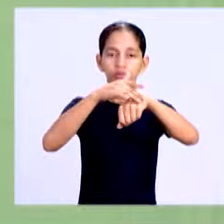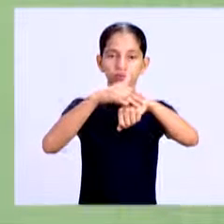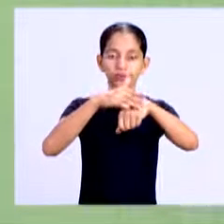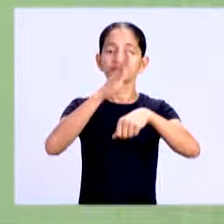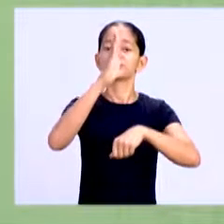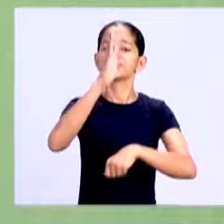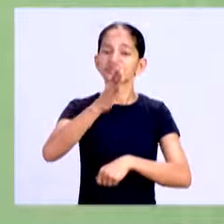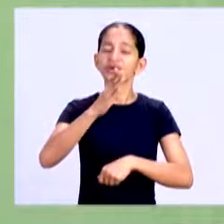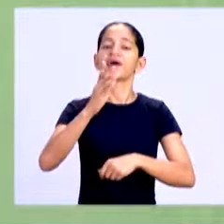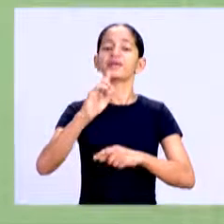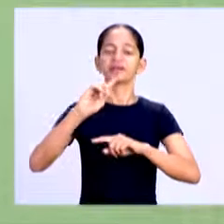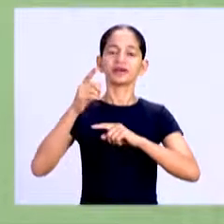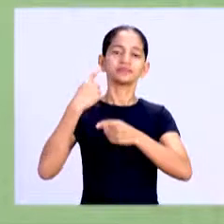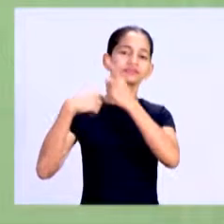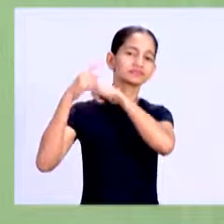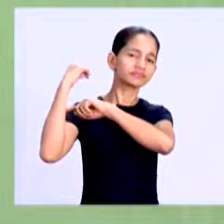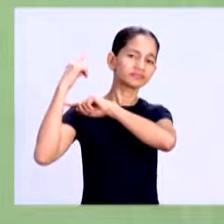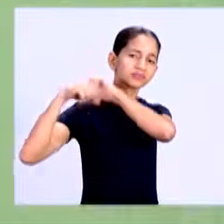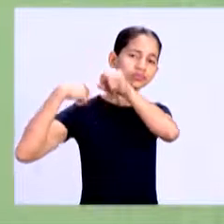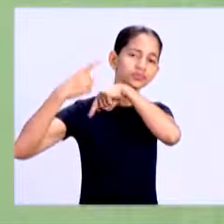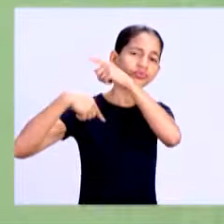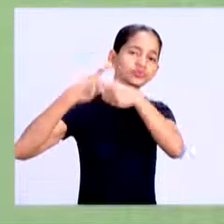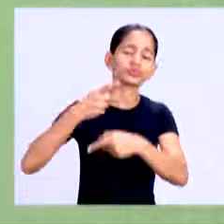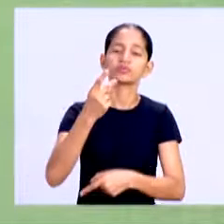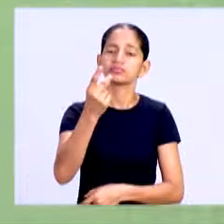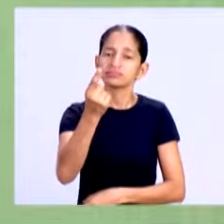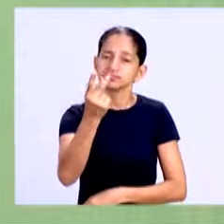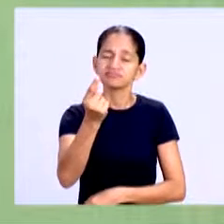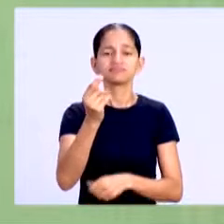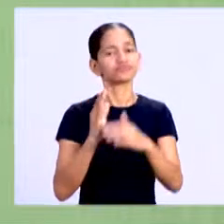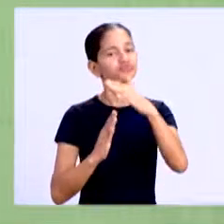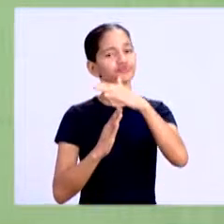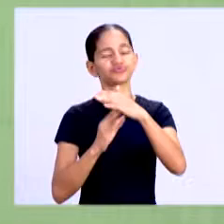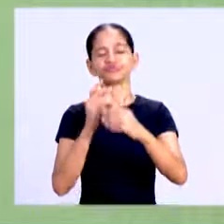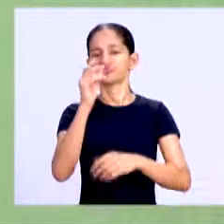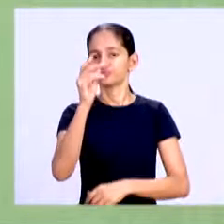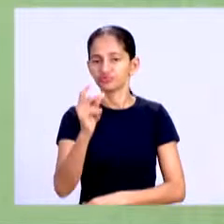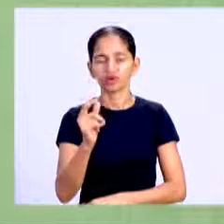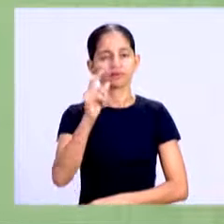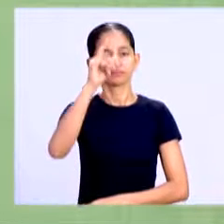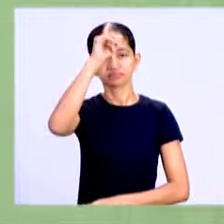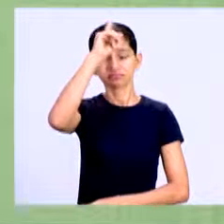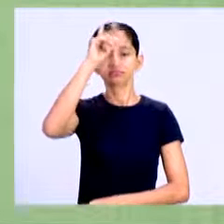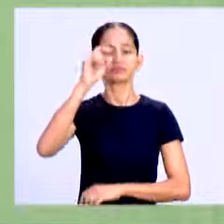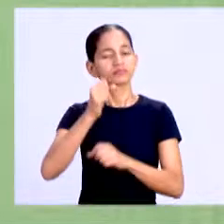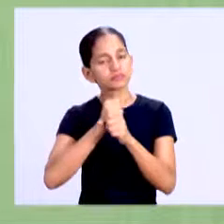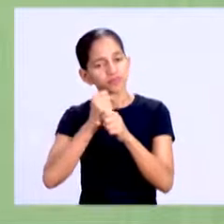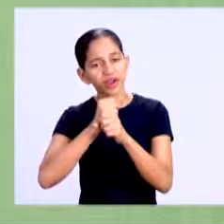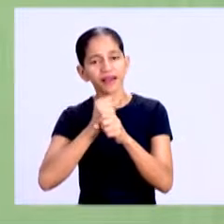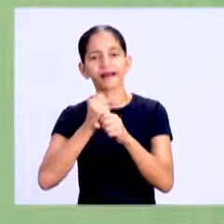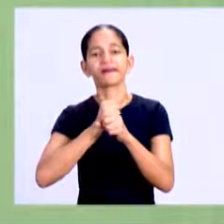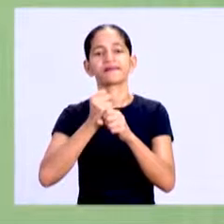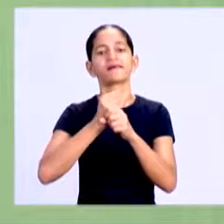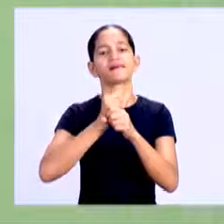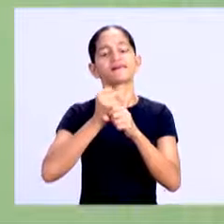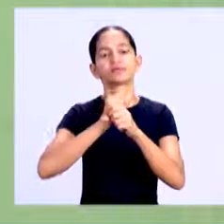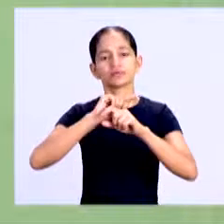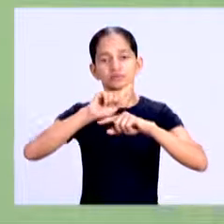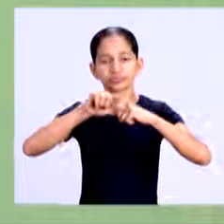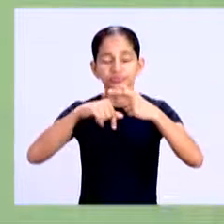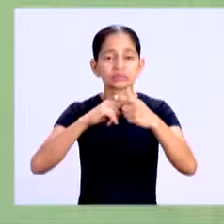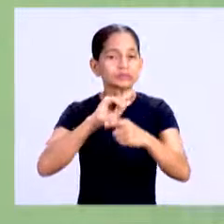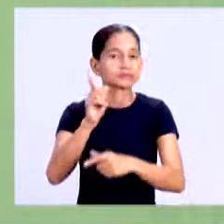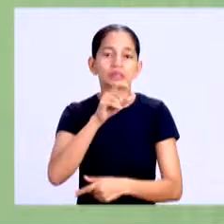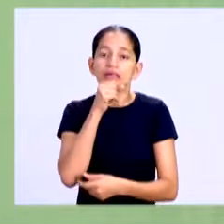já vêm acarretando a vida desse idoso há algum tempo, ao longo dos anos. Então não é uma doença que aconteceu